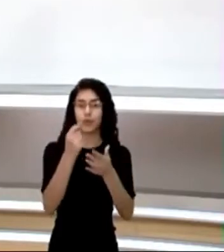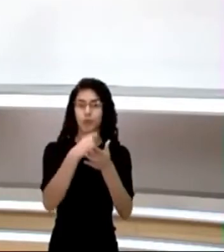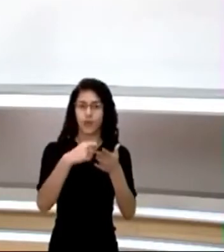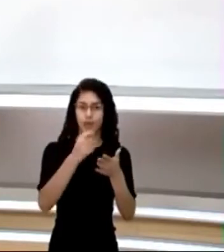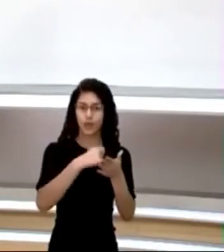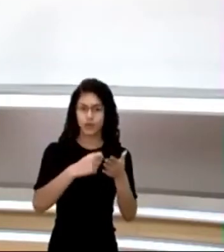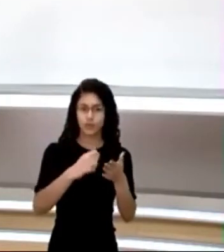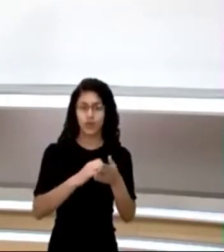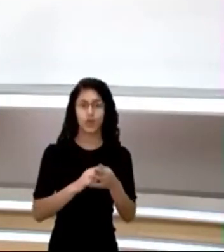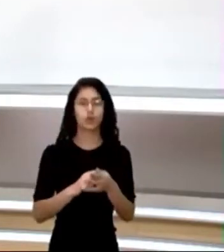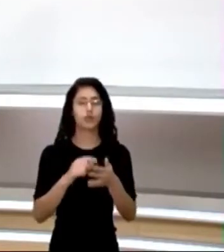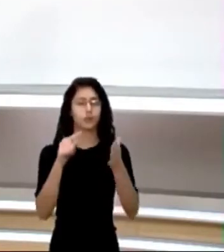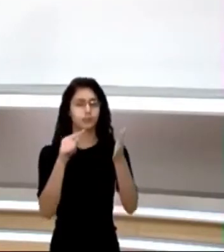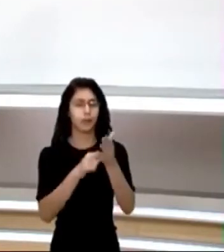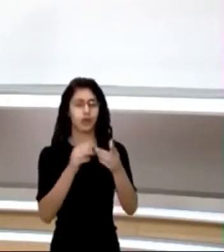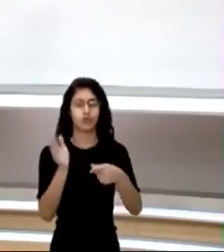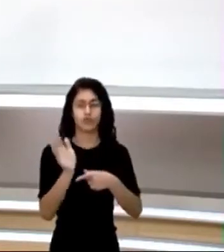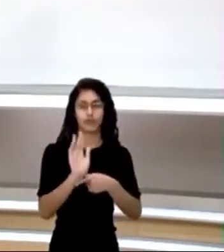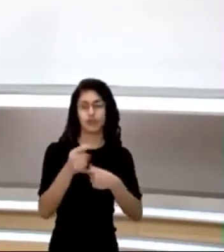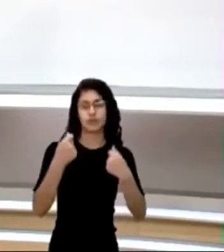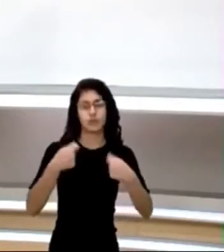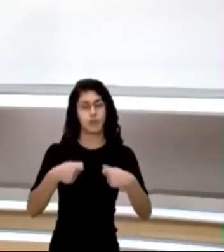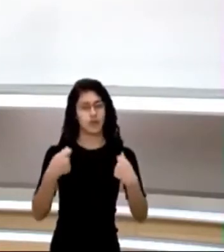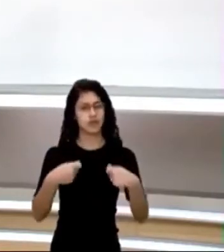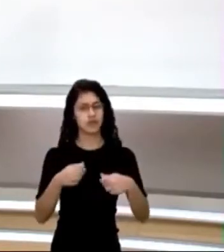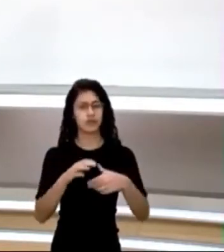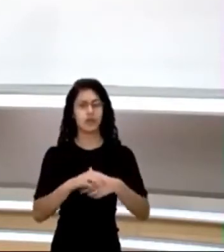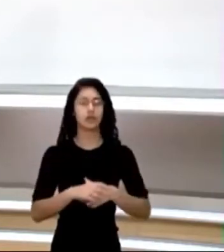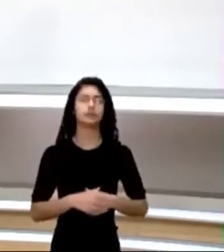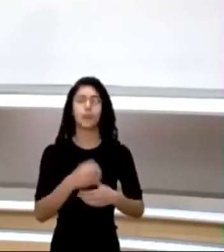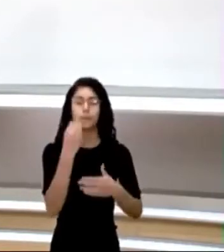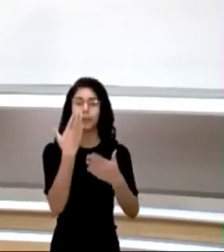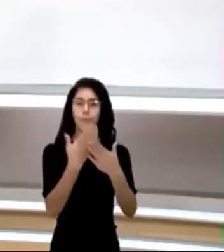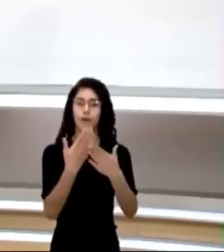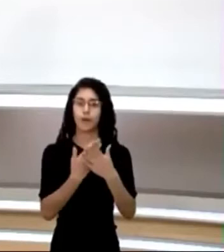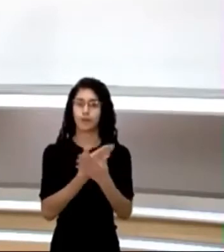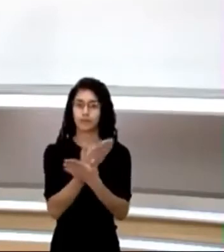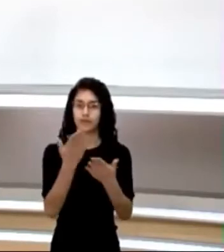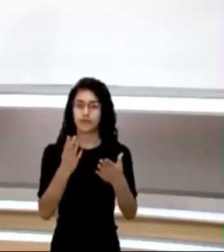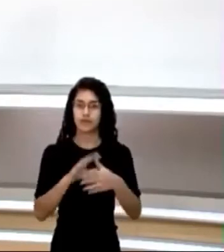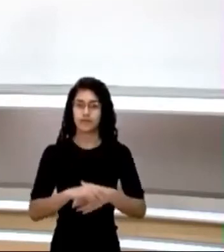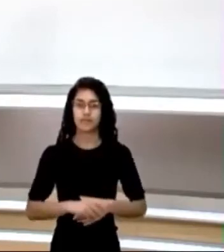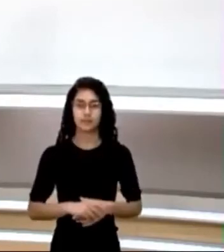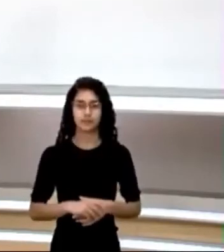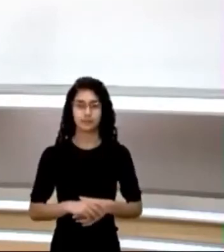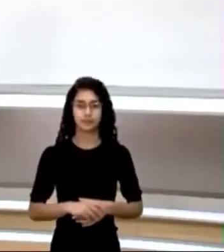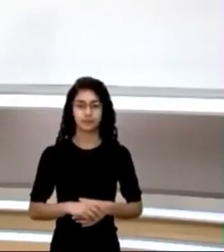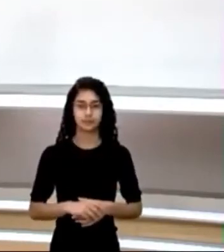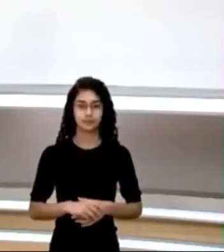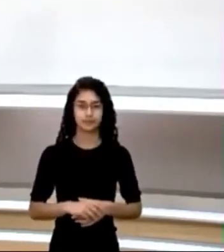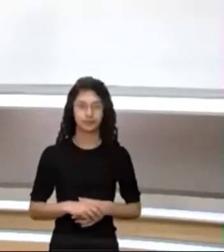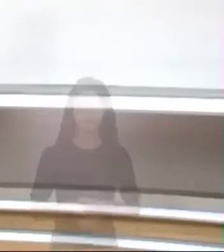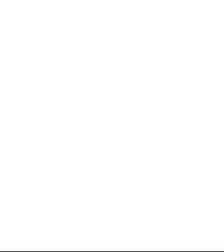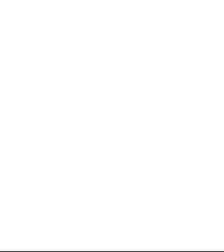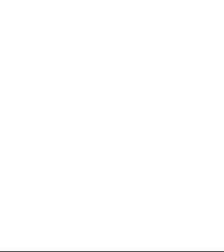anotem, pause o vídeo toda vez que você precisar e bons estudos para vocês. Tchau!